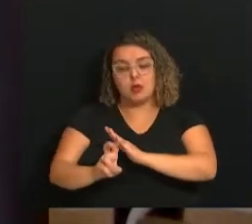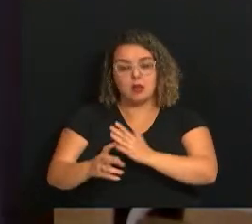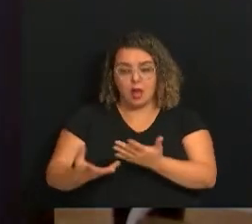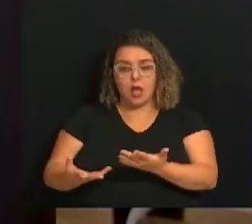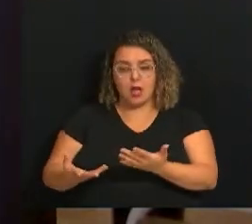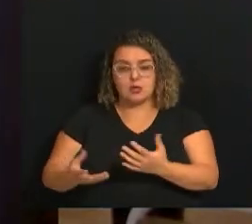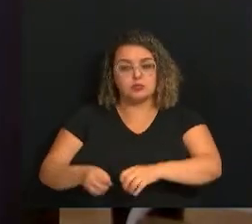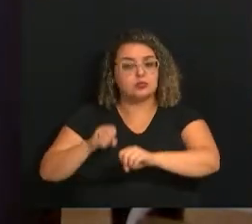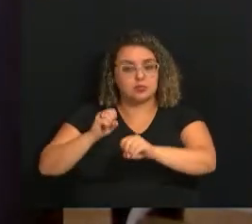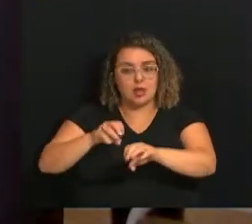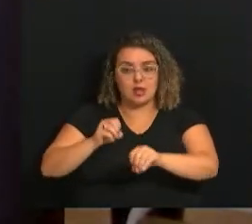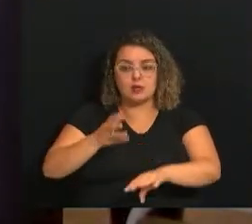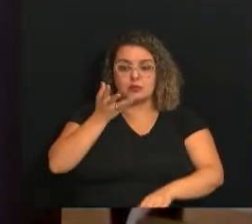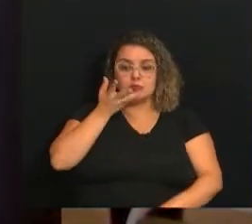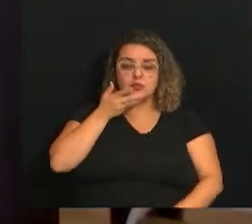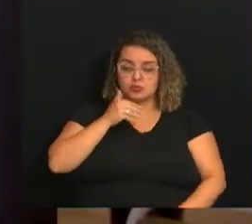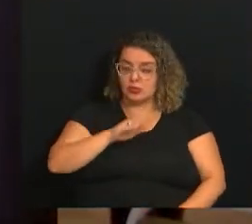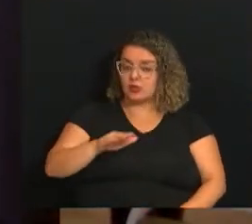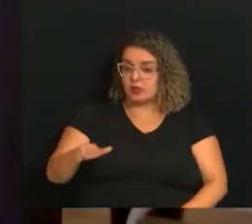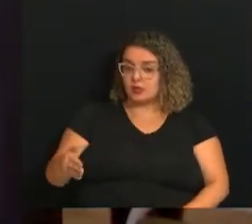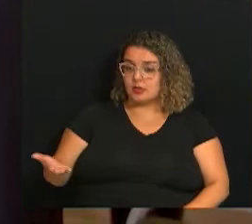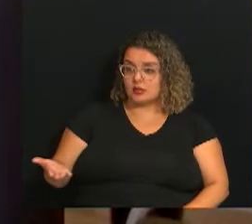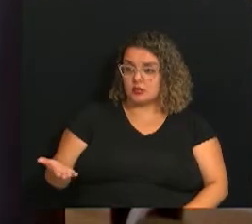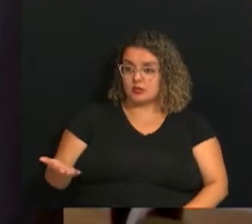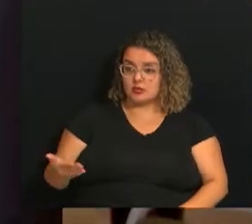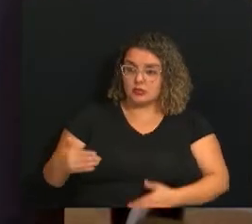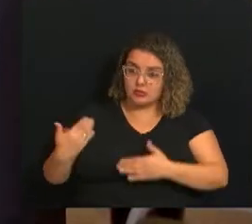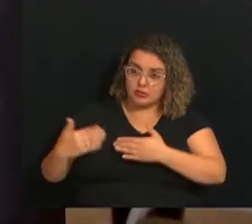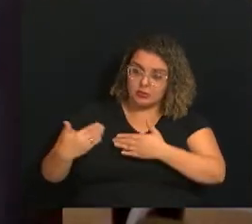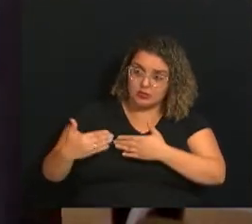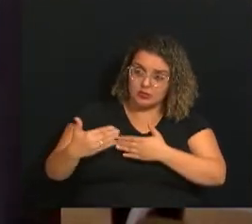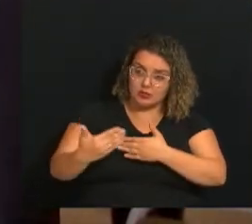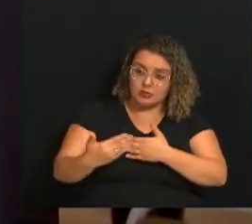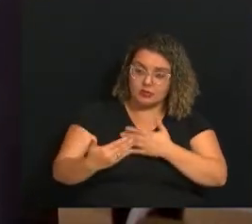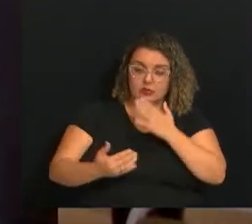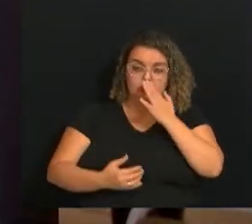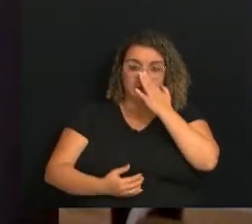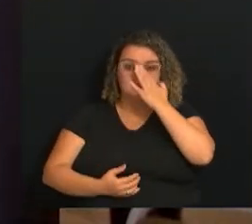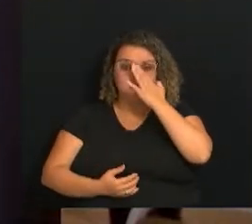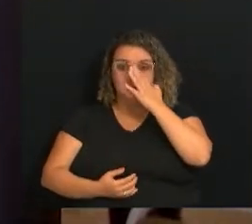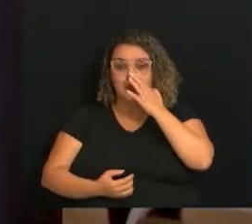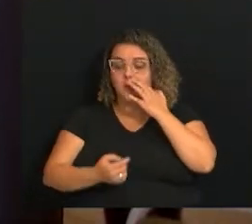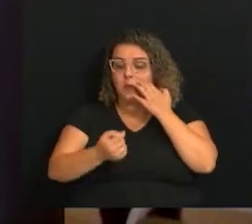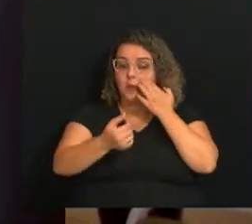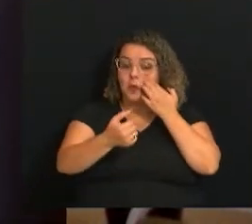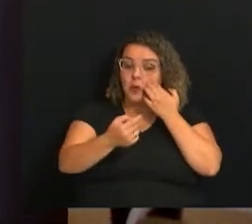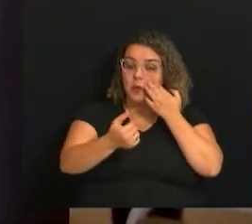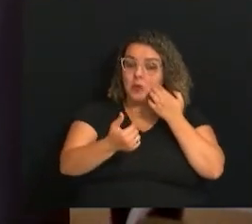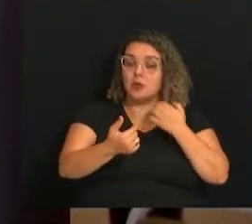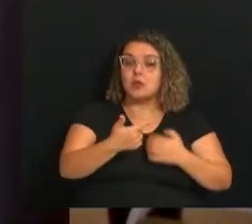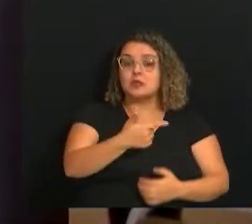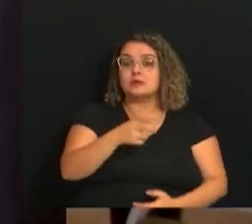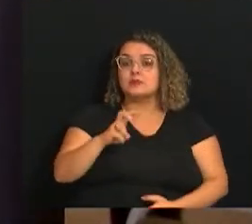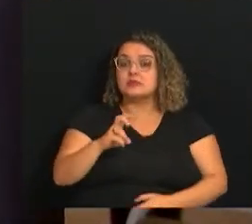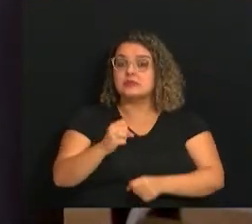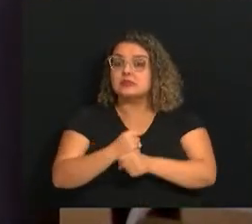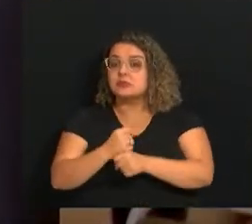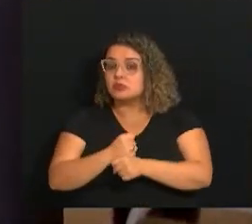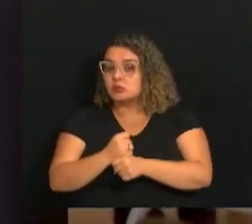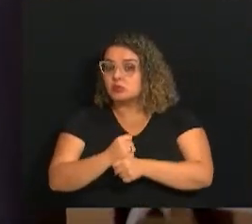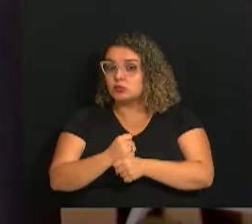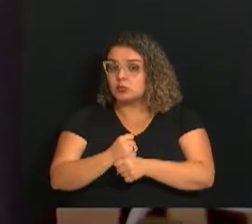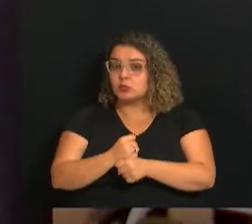as crianças. E passaram lá, pessoalmente, quase 25 anos dentro da entidade. E